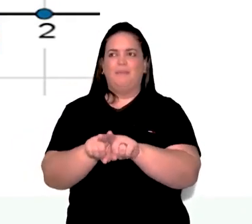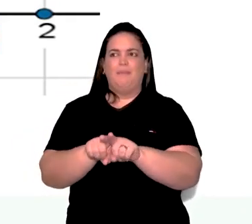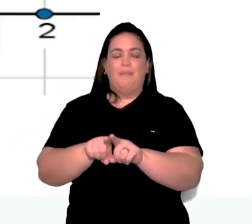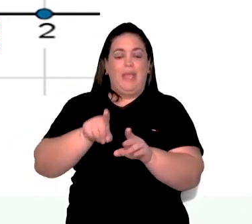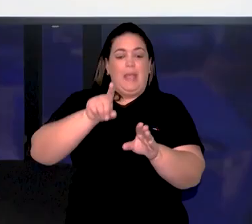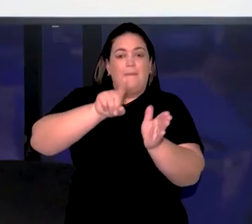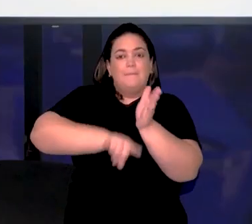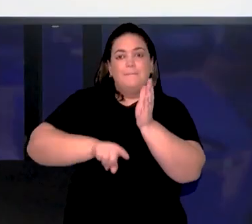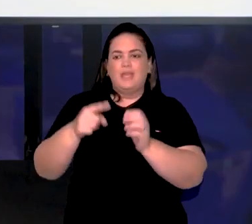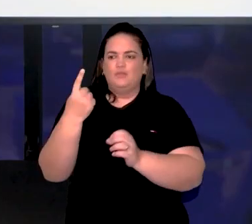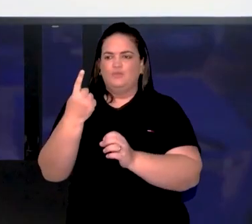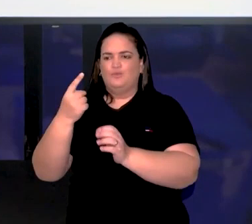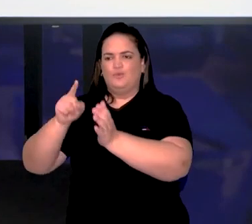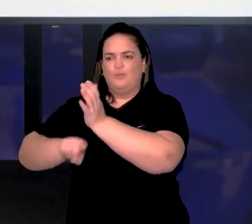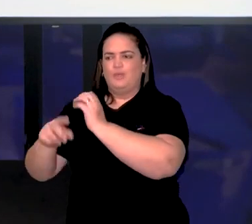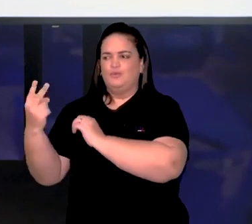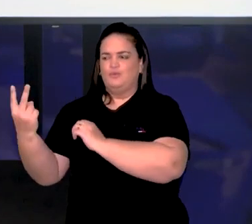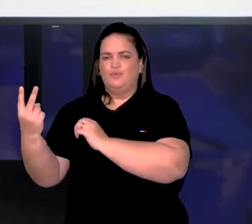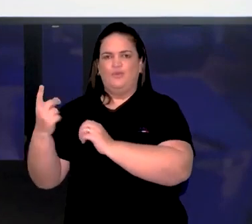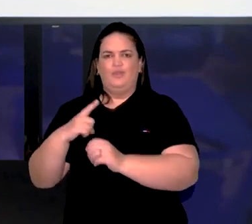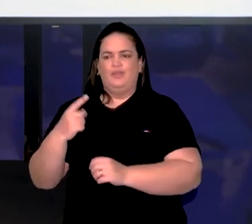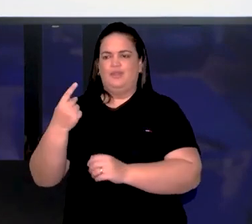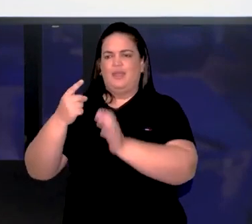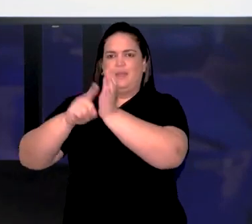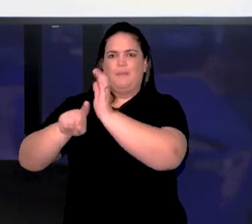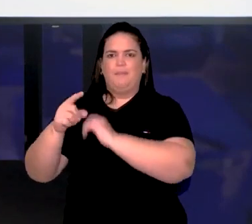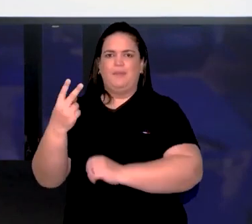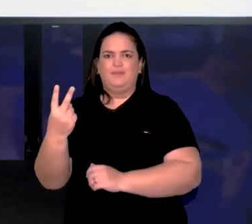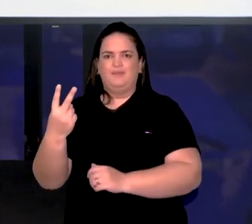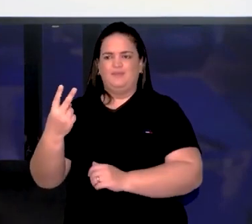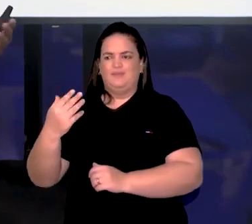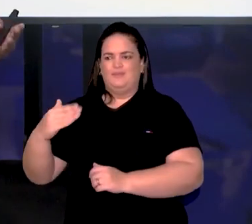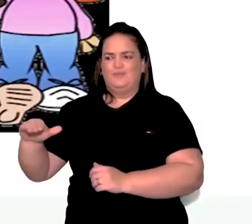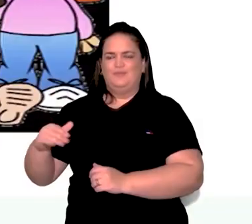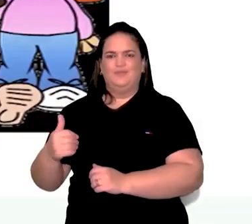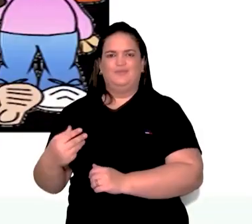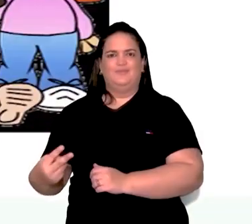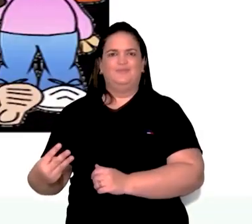meios. E é isso. Bom estudo e até a